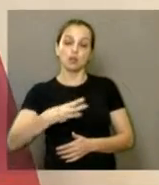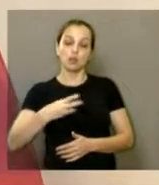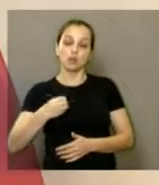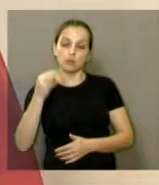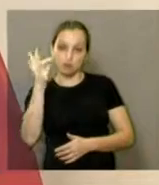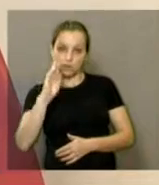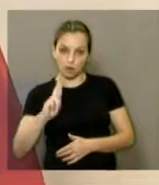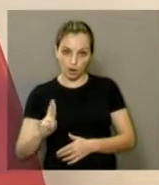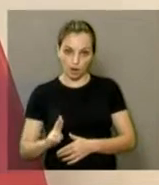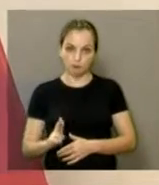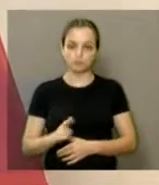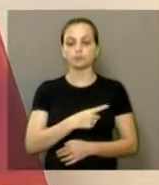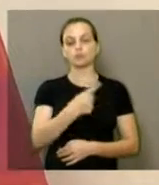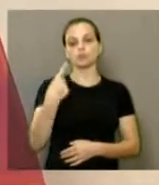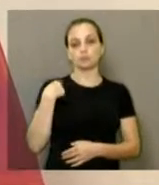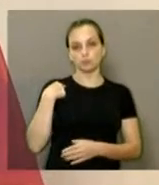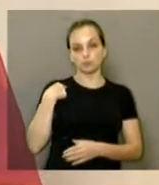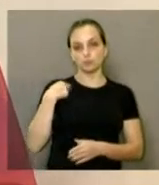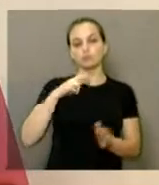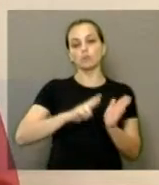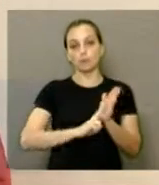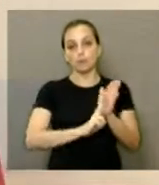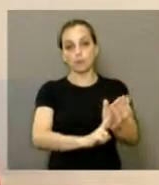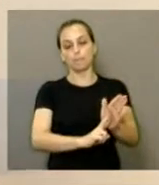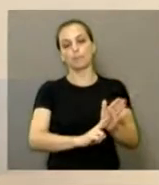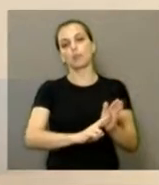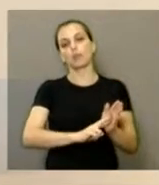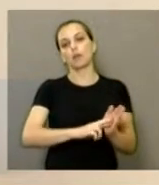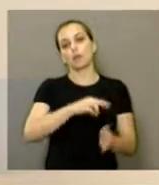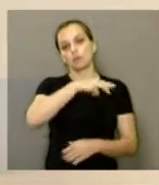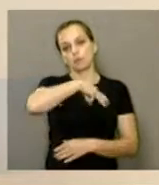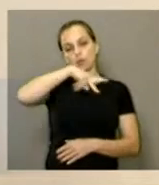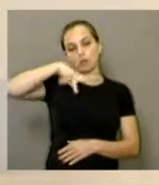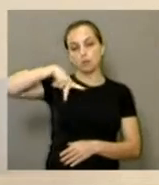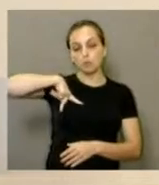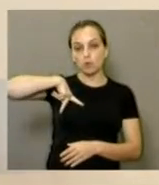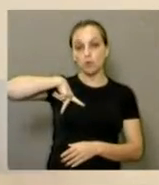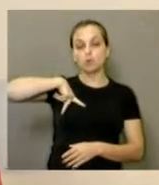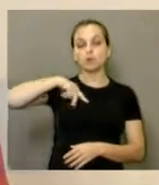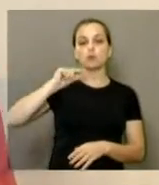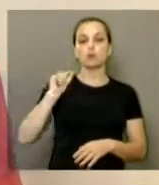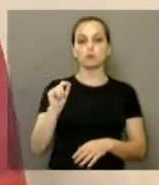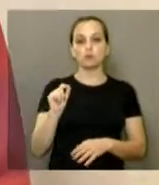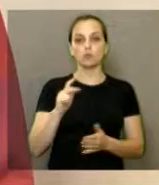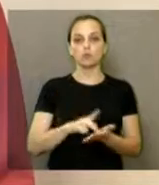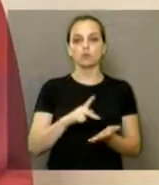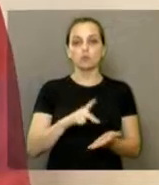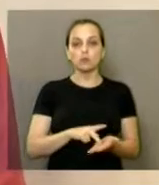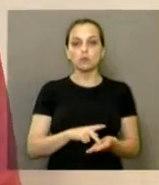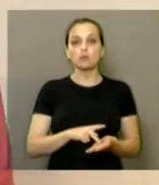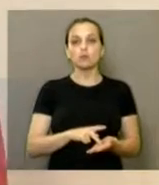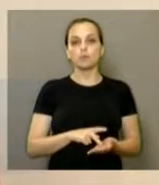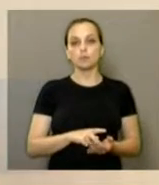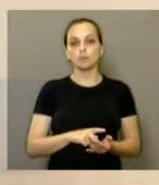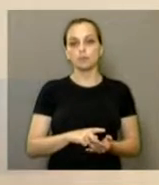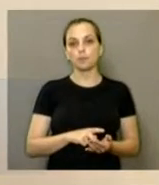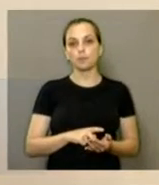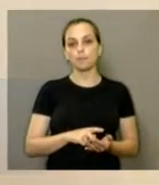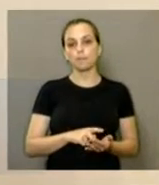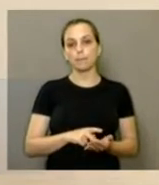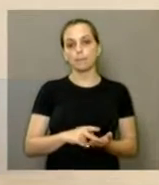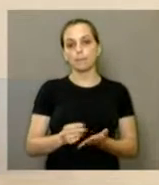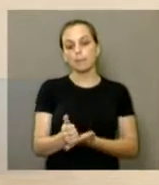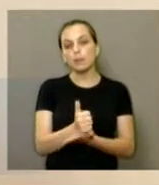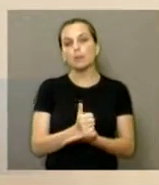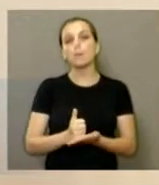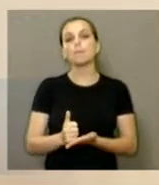nossa representação no Ministério Público foi por conta, foi com base